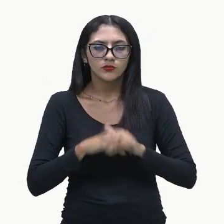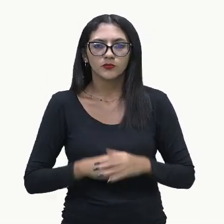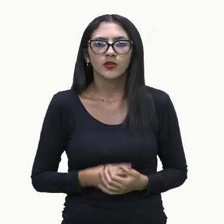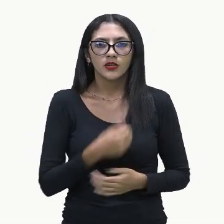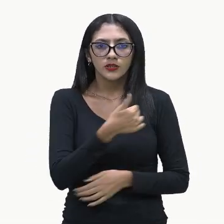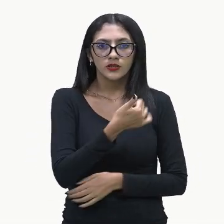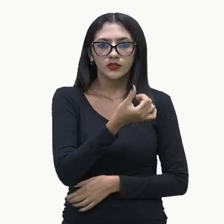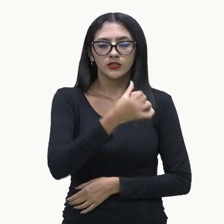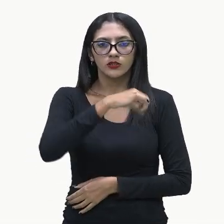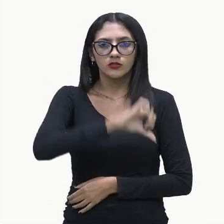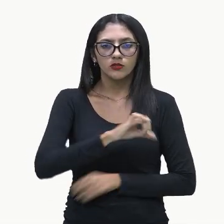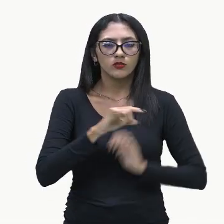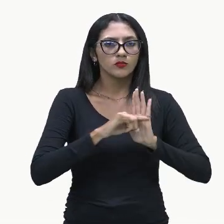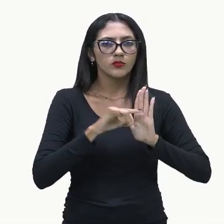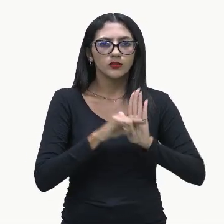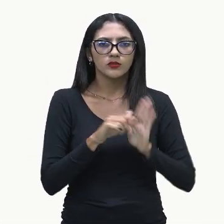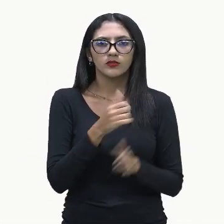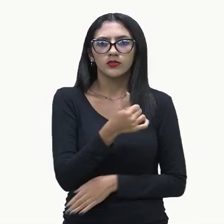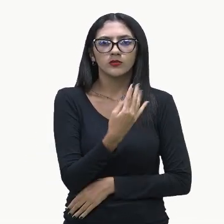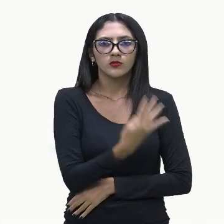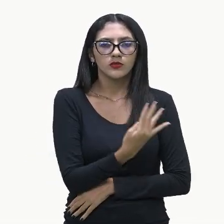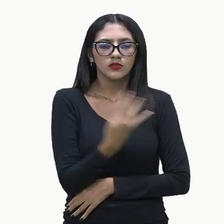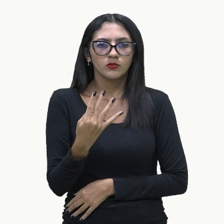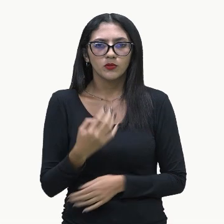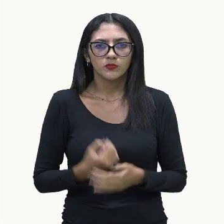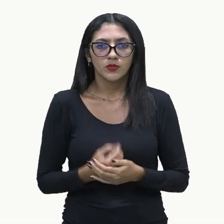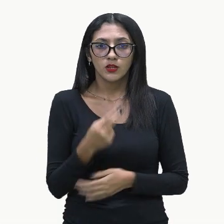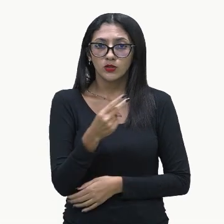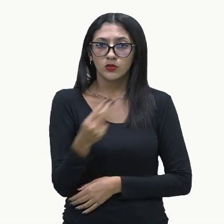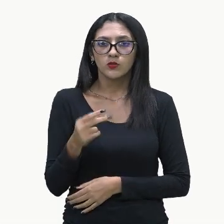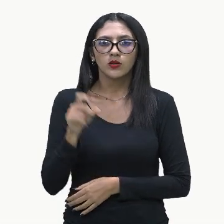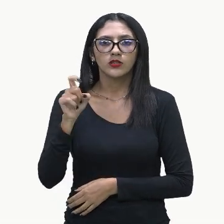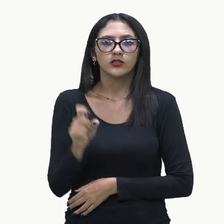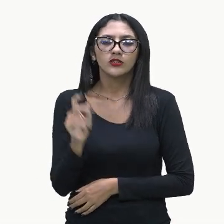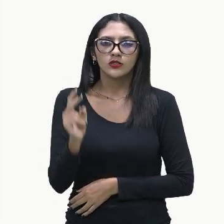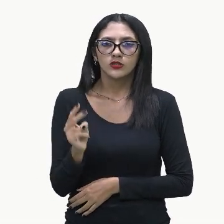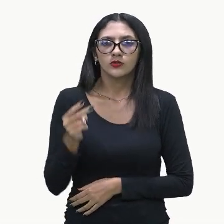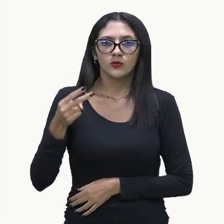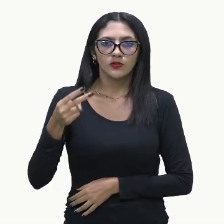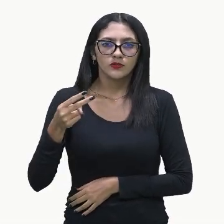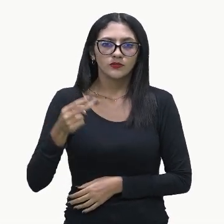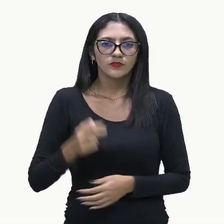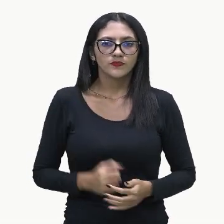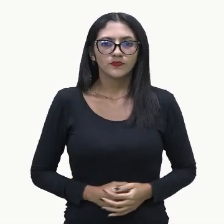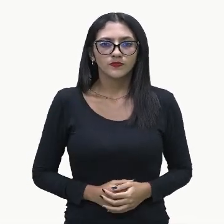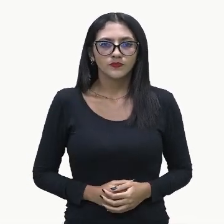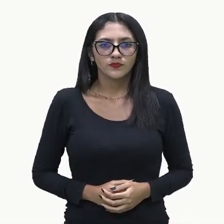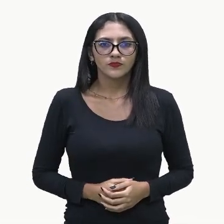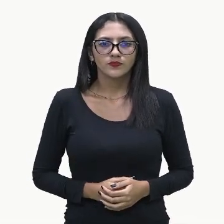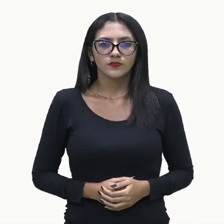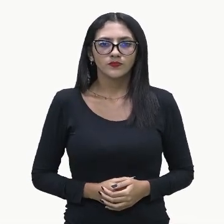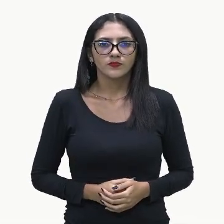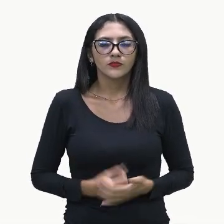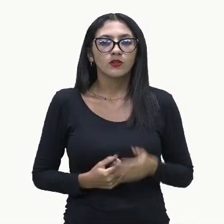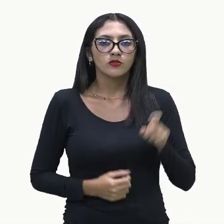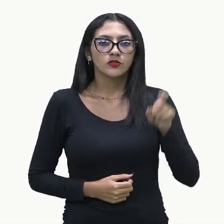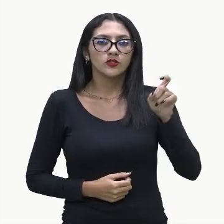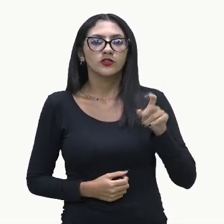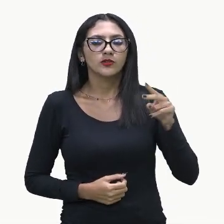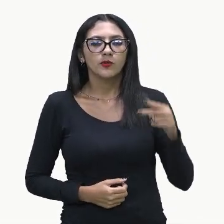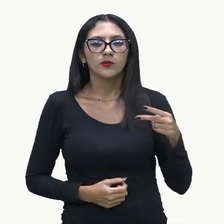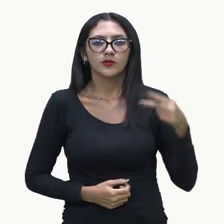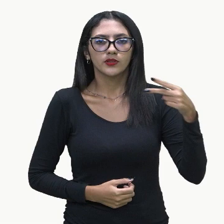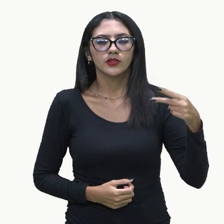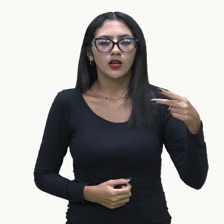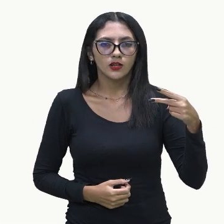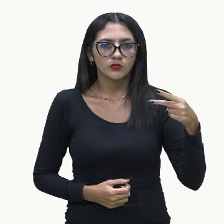menos 144. Isso aqui vai ter que ser igual a x ao quadrado. Então, meu x ao quadrado vai ter que ser